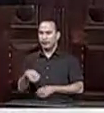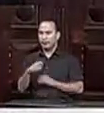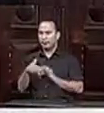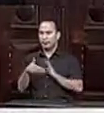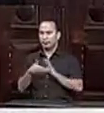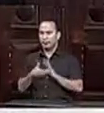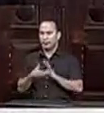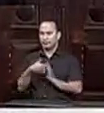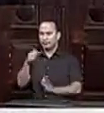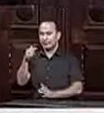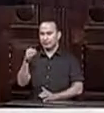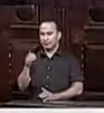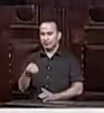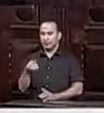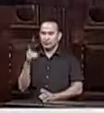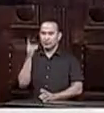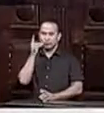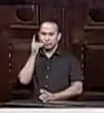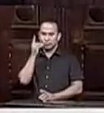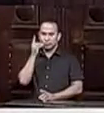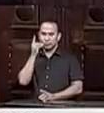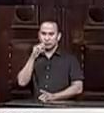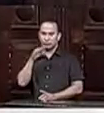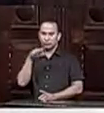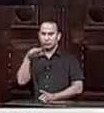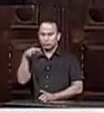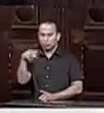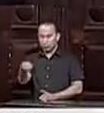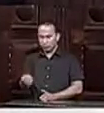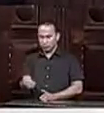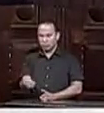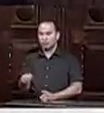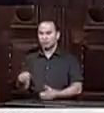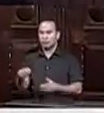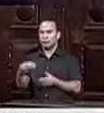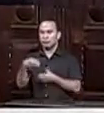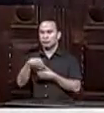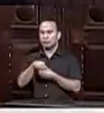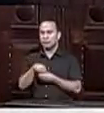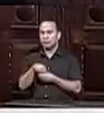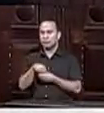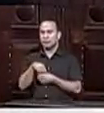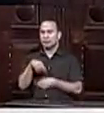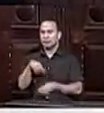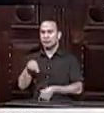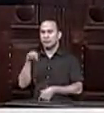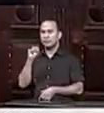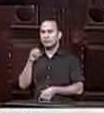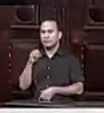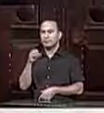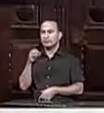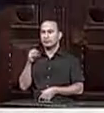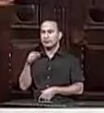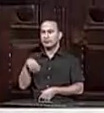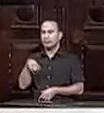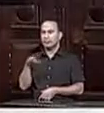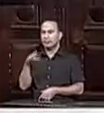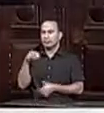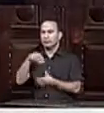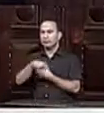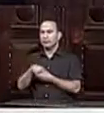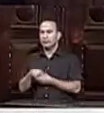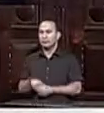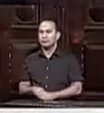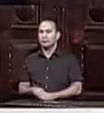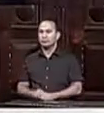70 deputados, serão eleitos os 70 mais votados. Cai o voto de